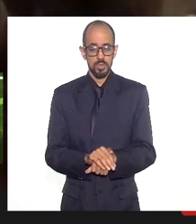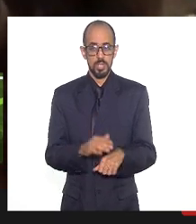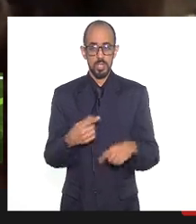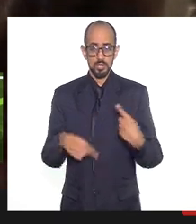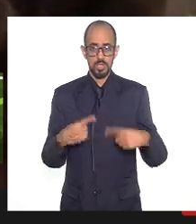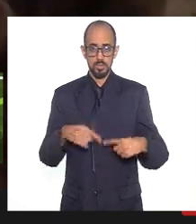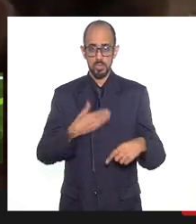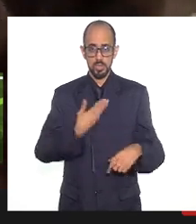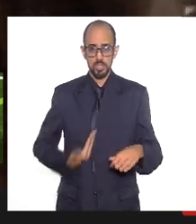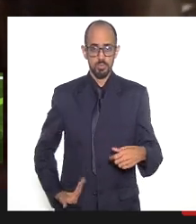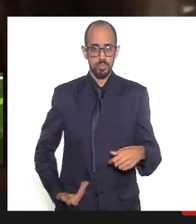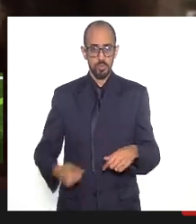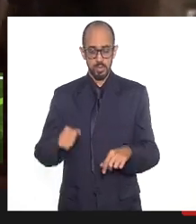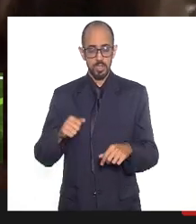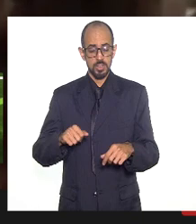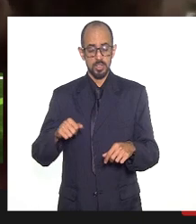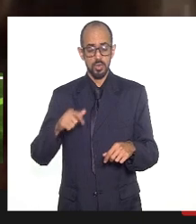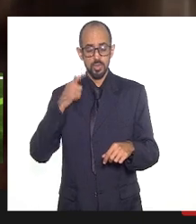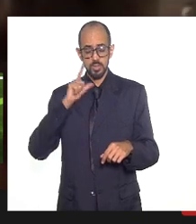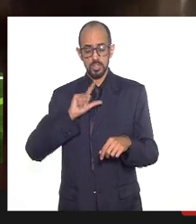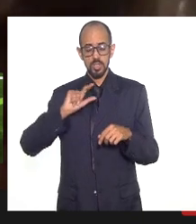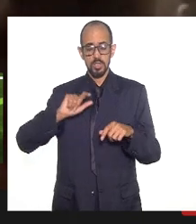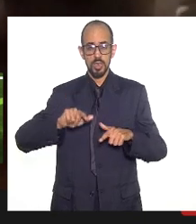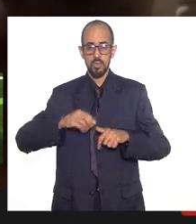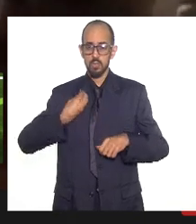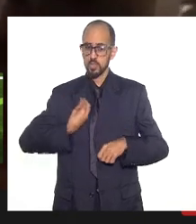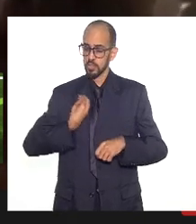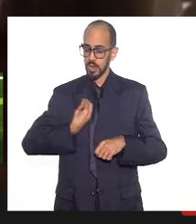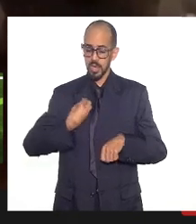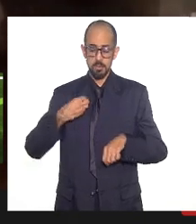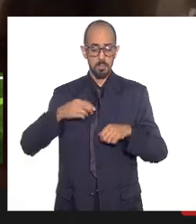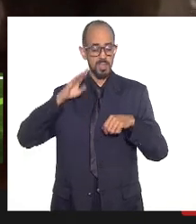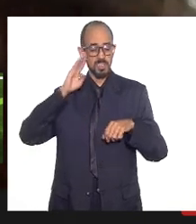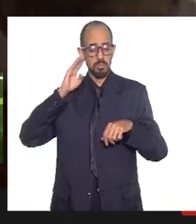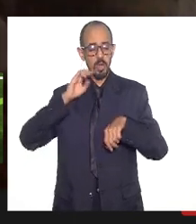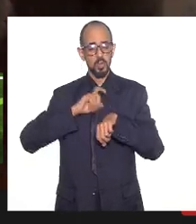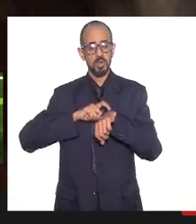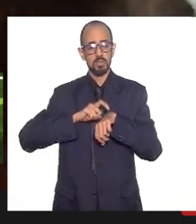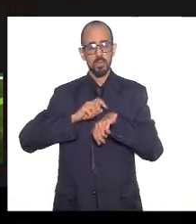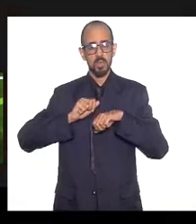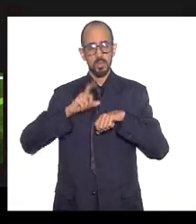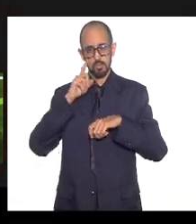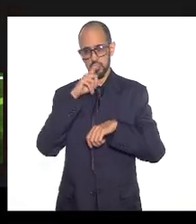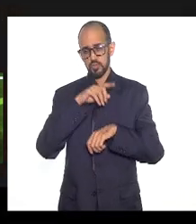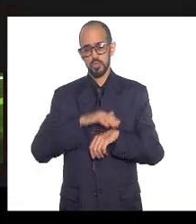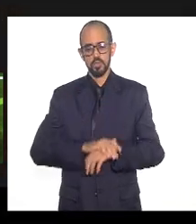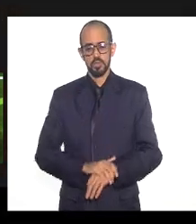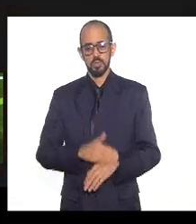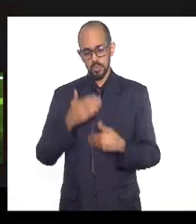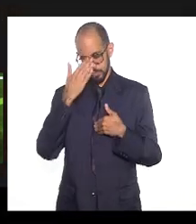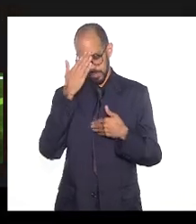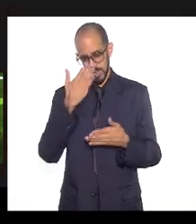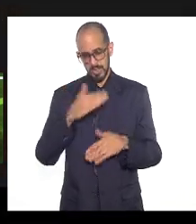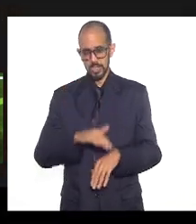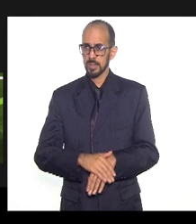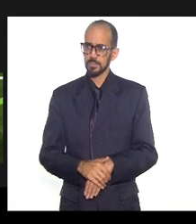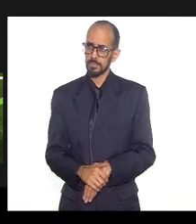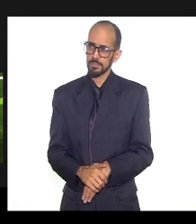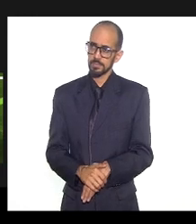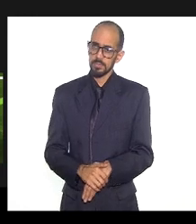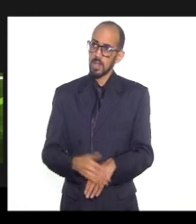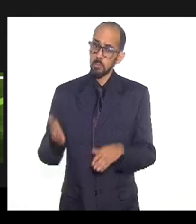sejam implementadas, ainda mais nesse momento tão difícil. Tá? Obrigada. Muito